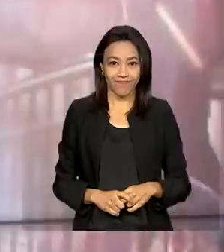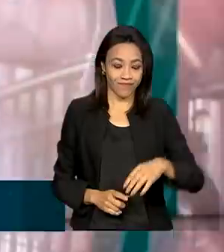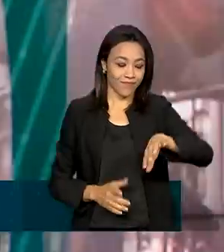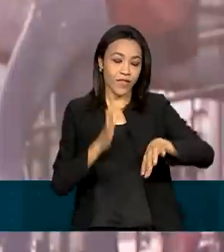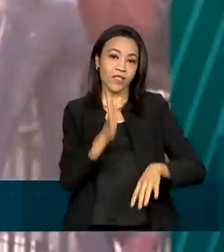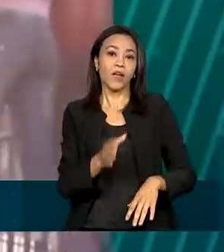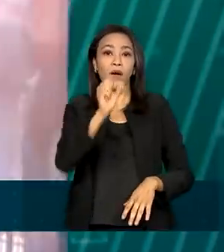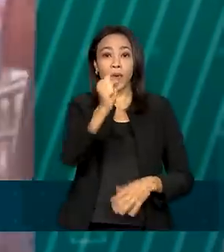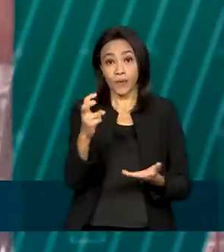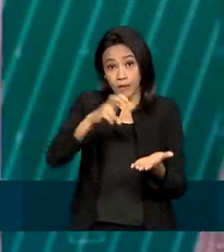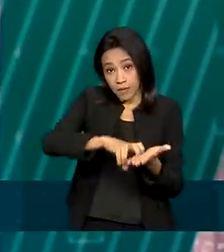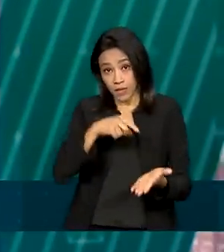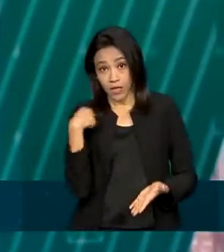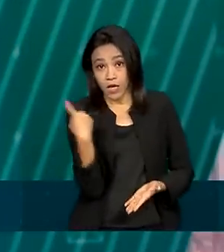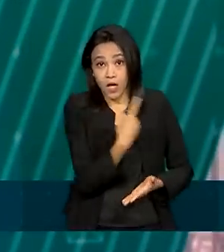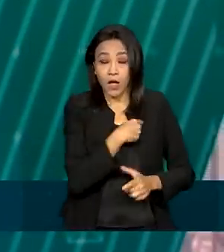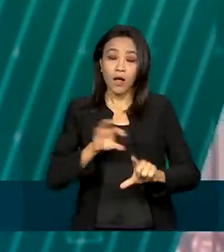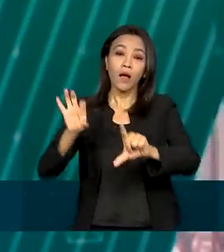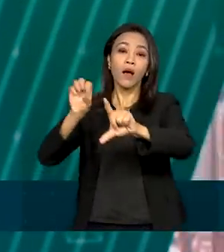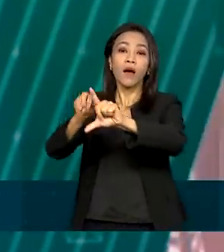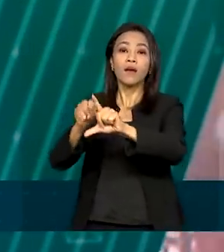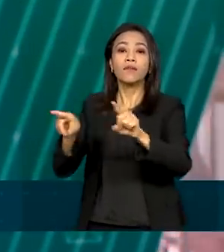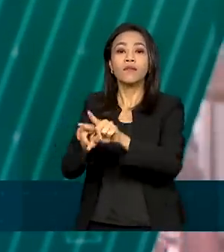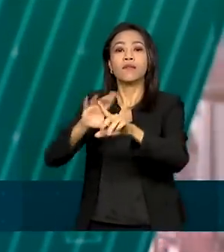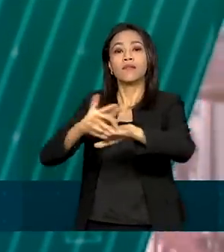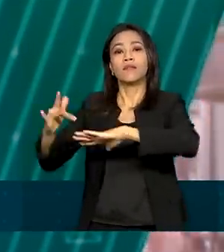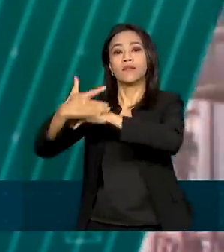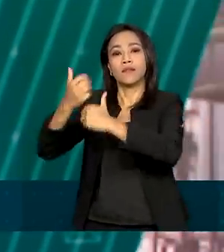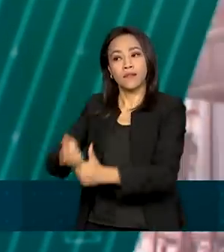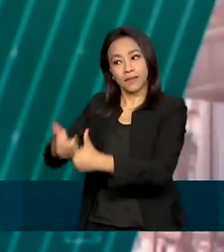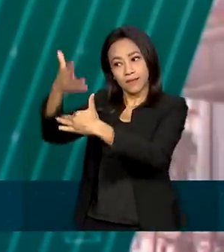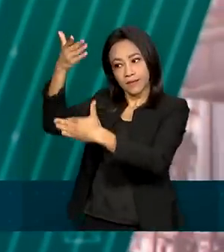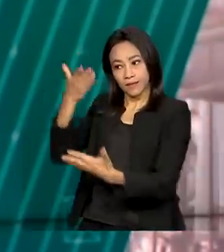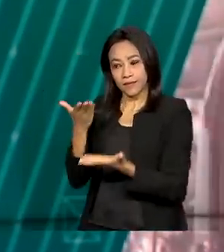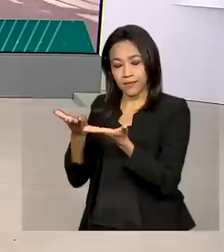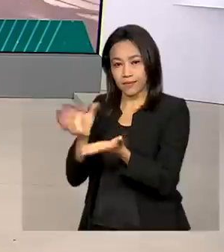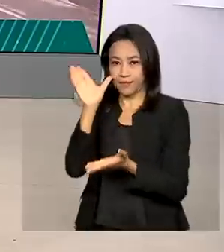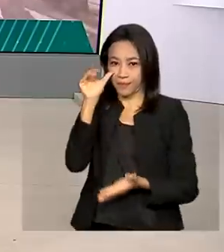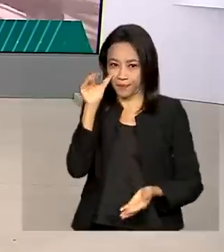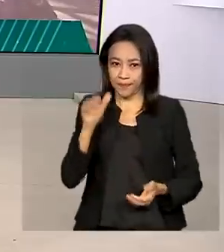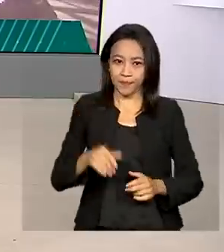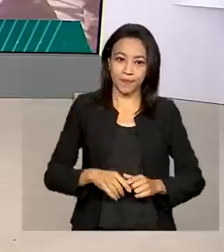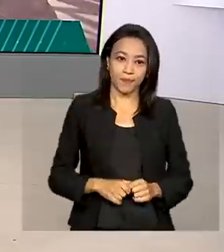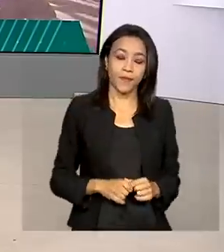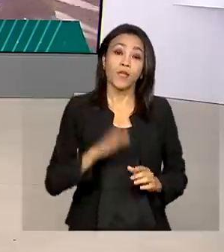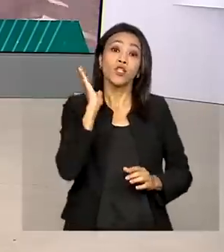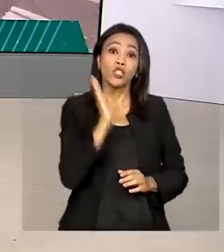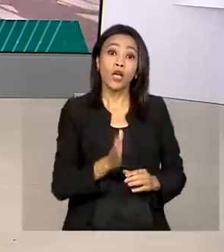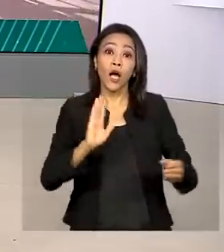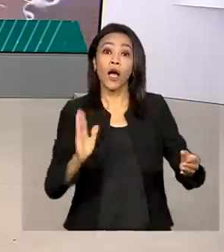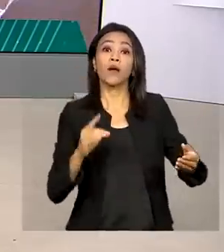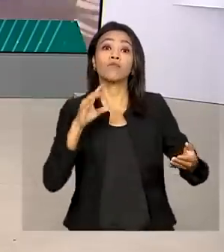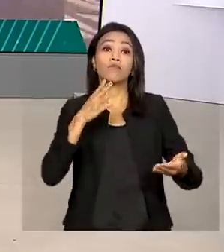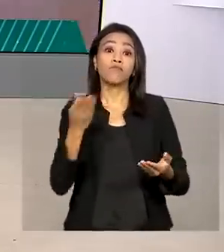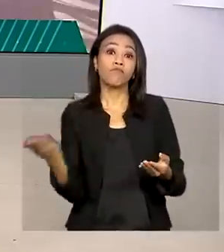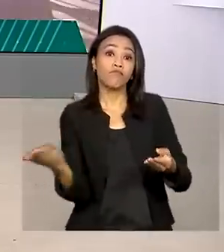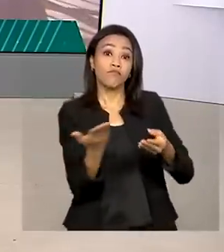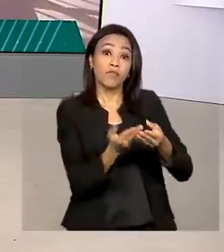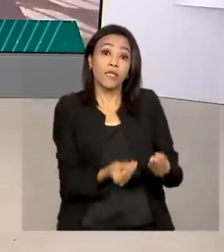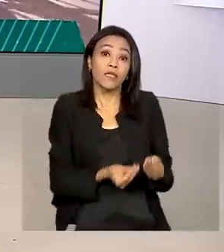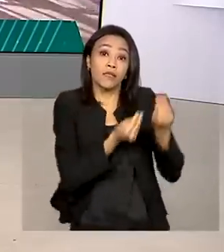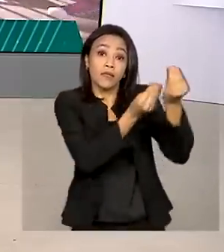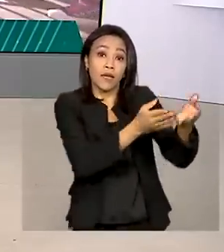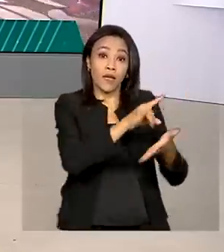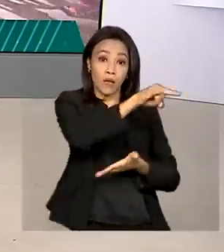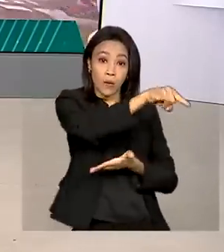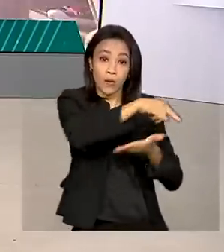8 horas da manhã estamos ao vivo também pelas redes sociais foi protocolado no senado federal o